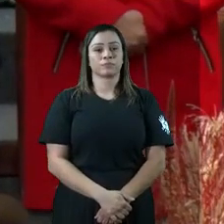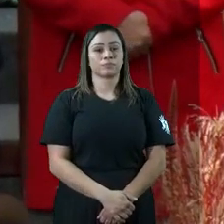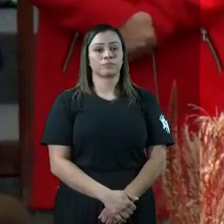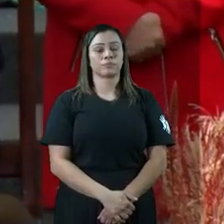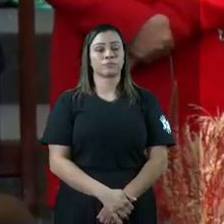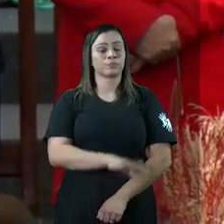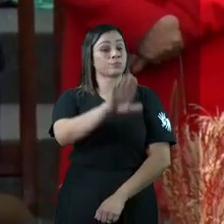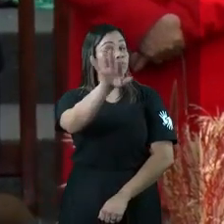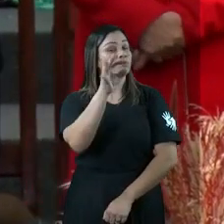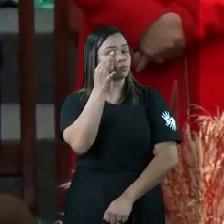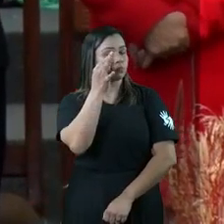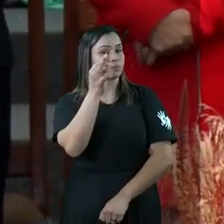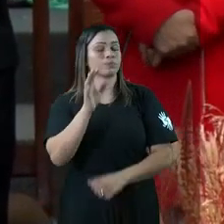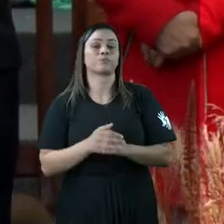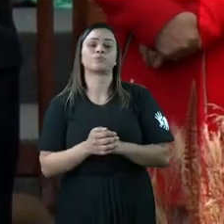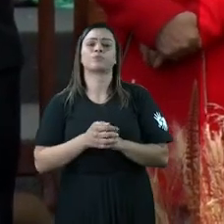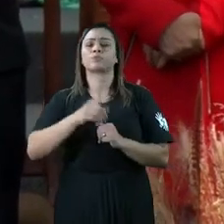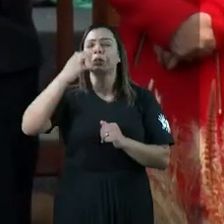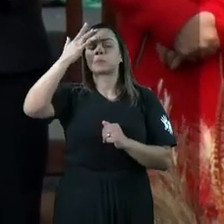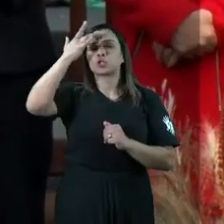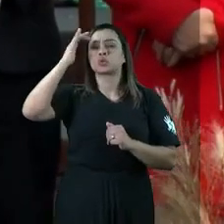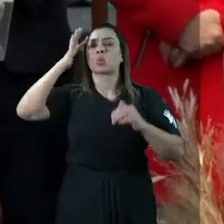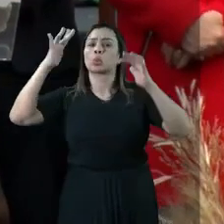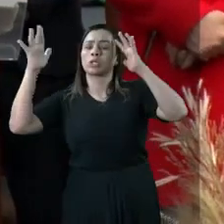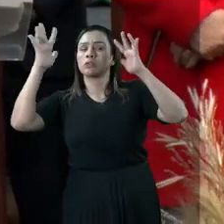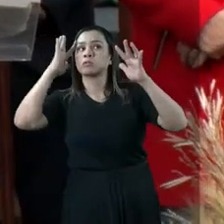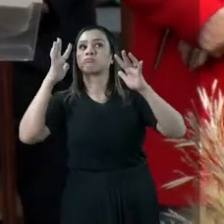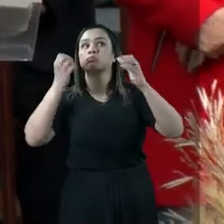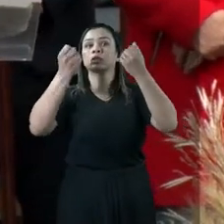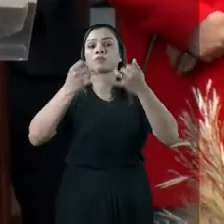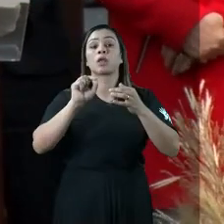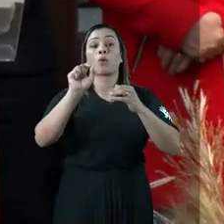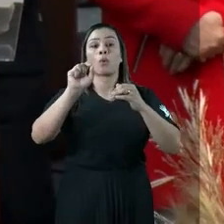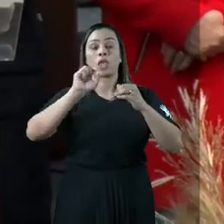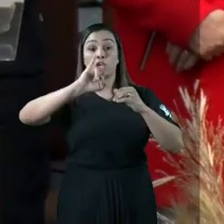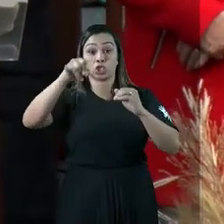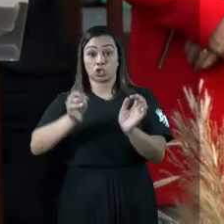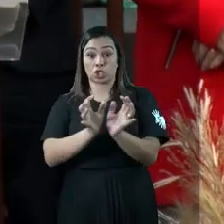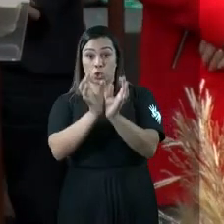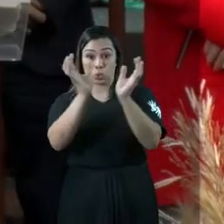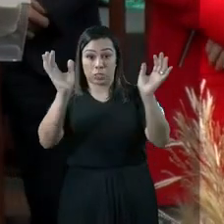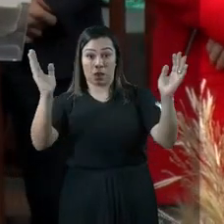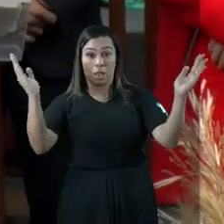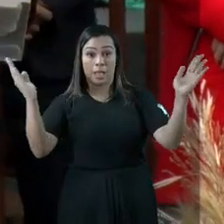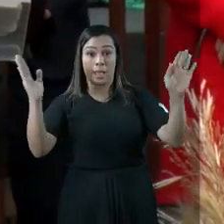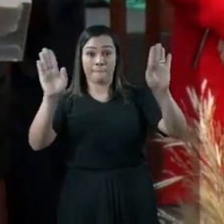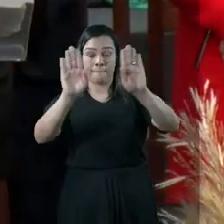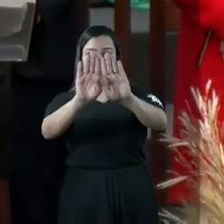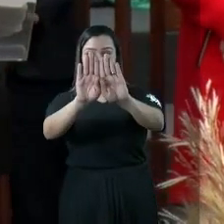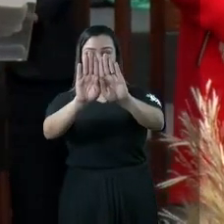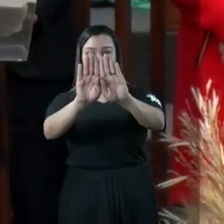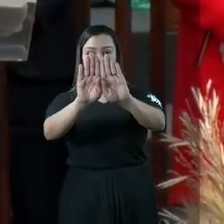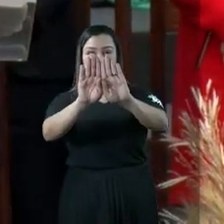Segure isso. Os historiadores dizem que as portas de Jerusalém se abriam de dentro para